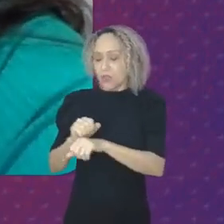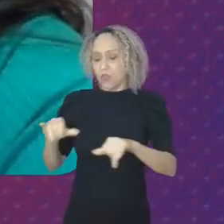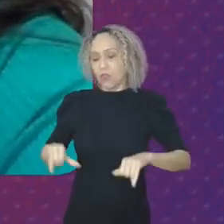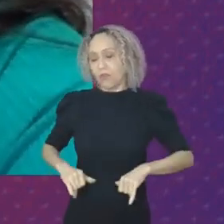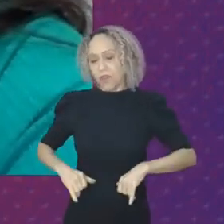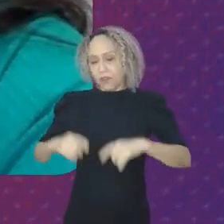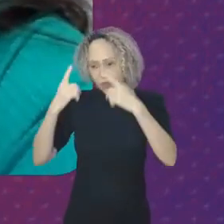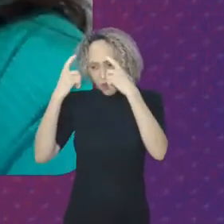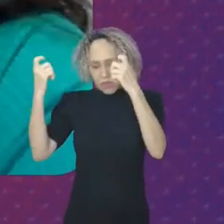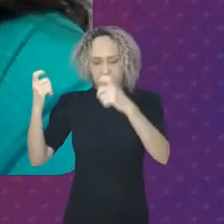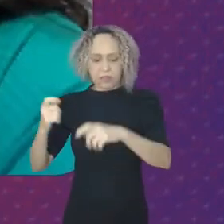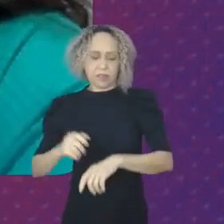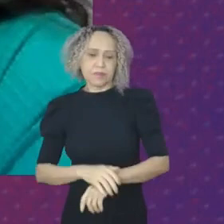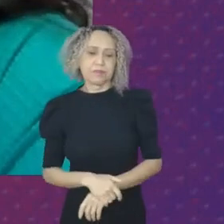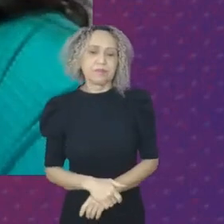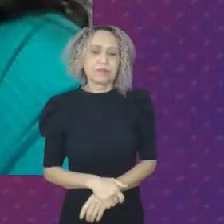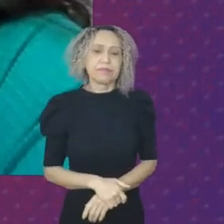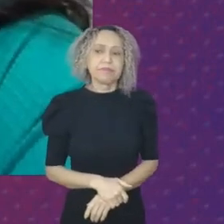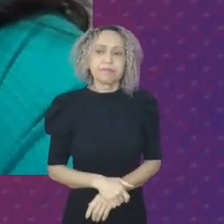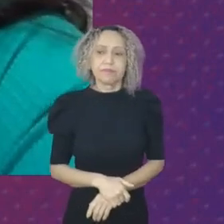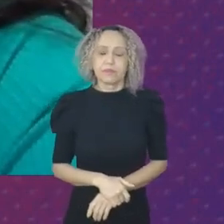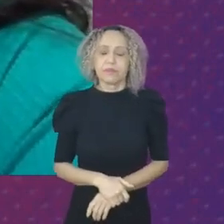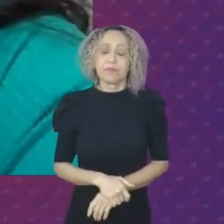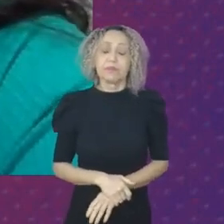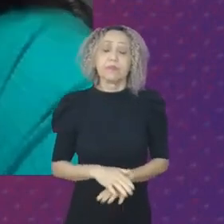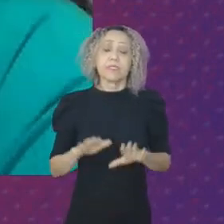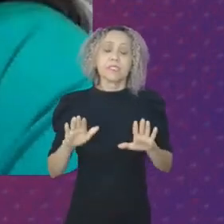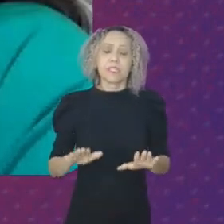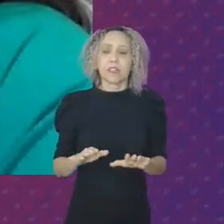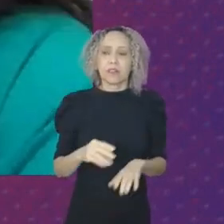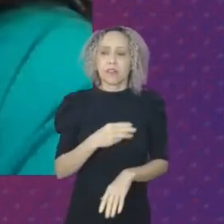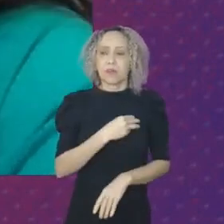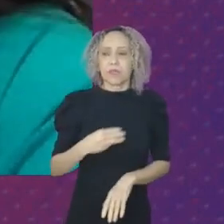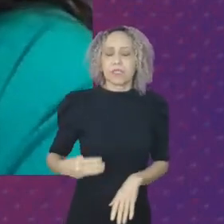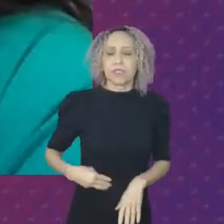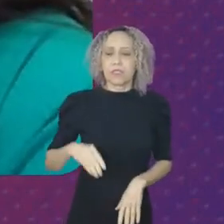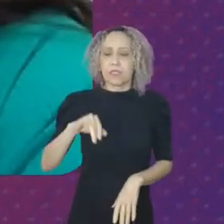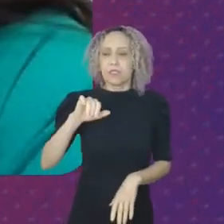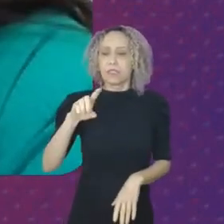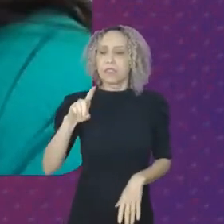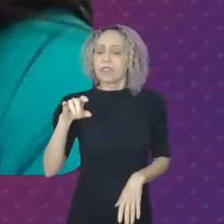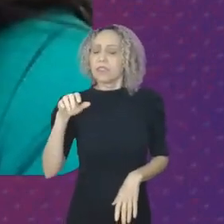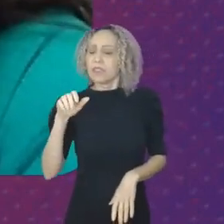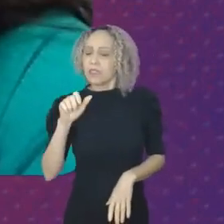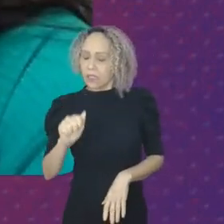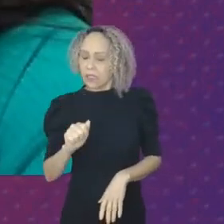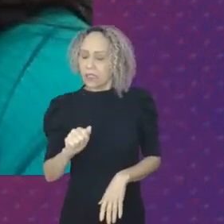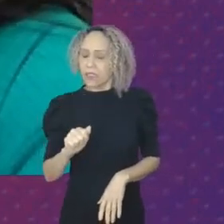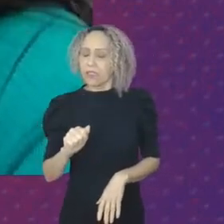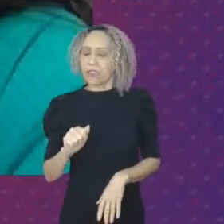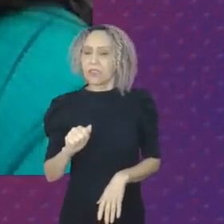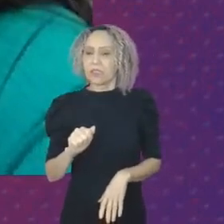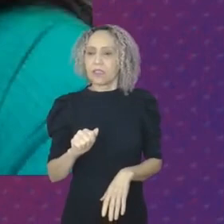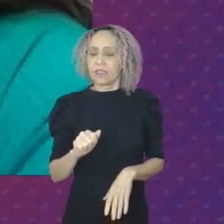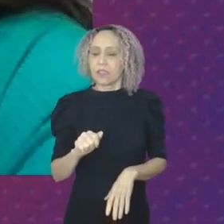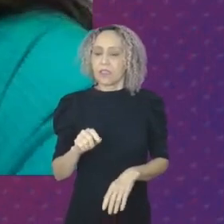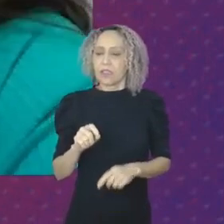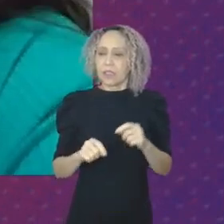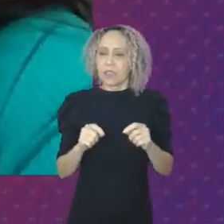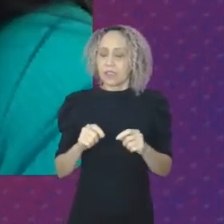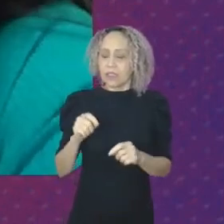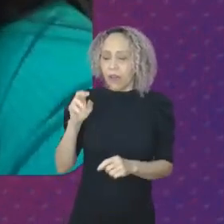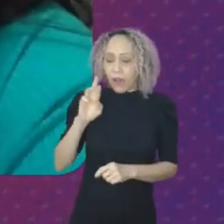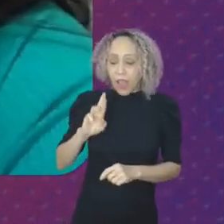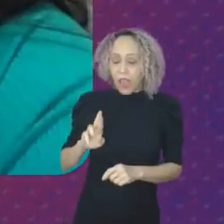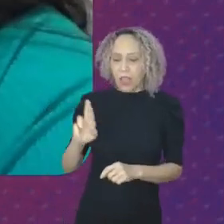ministra Cida Gonçalves e também como uma resposta às mulheres, que foram mais de 50% do público ou dos eleitores